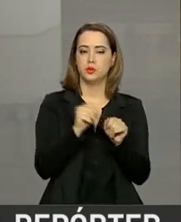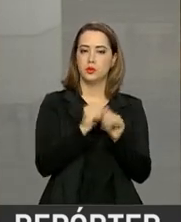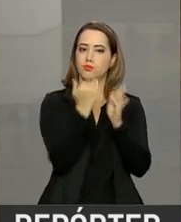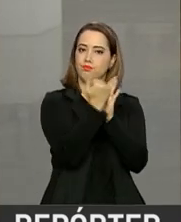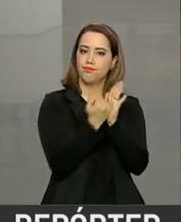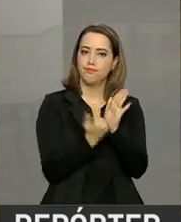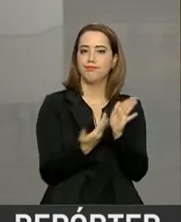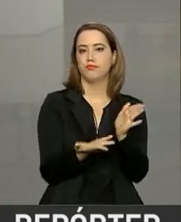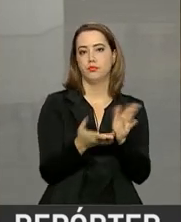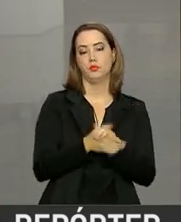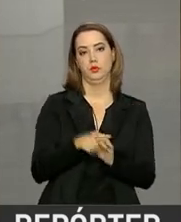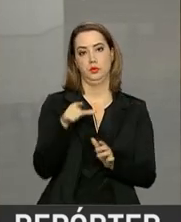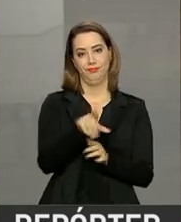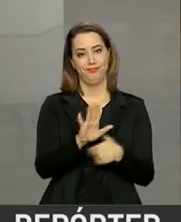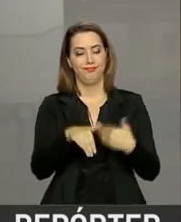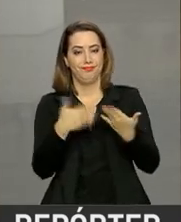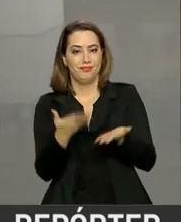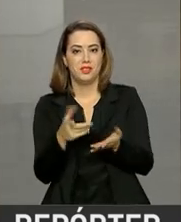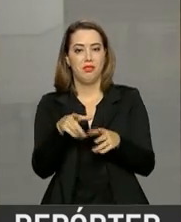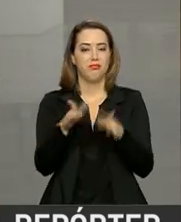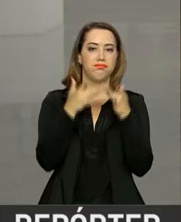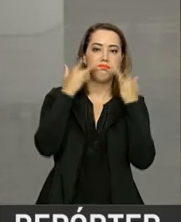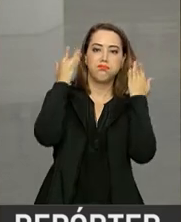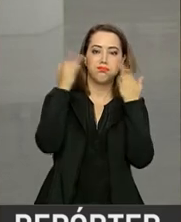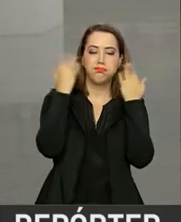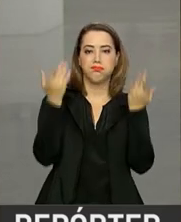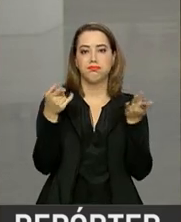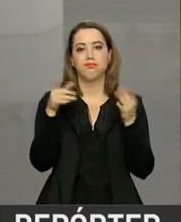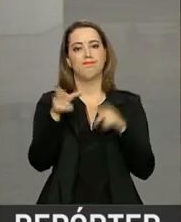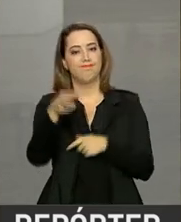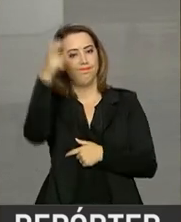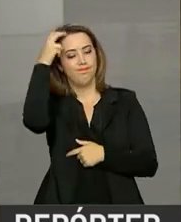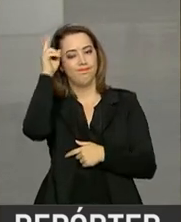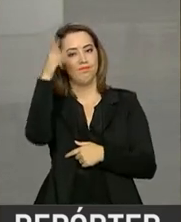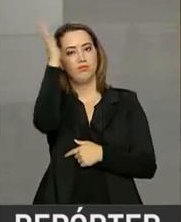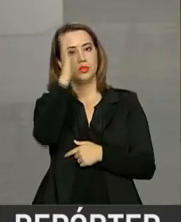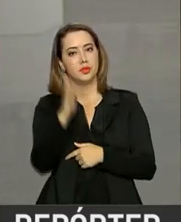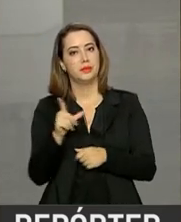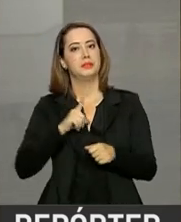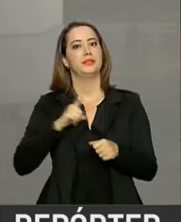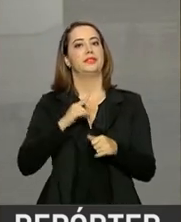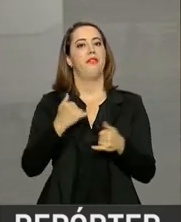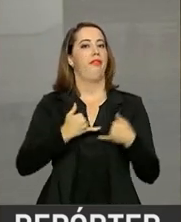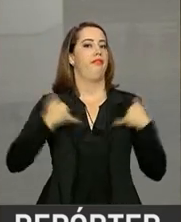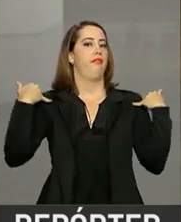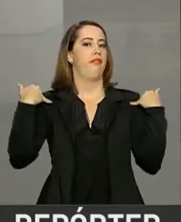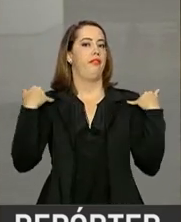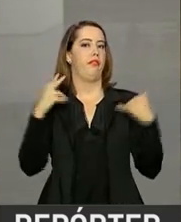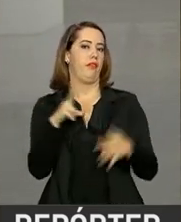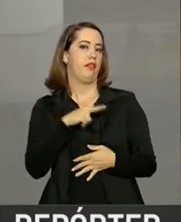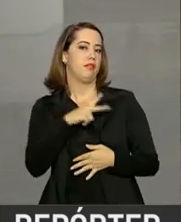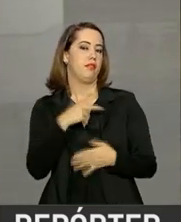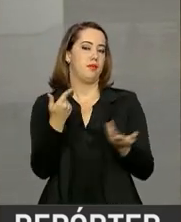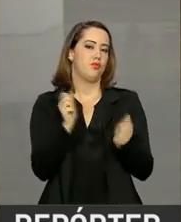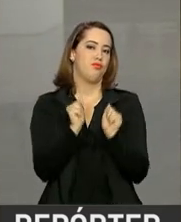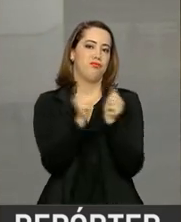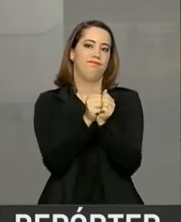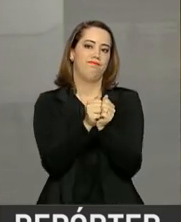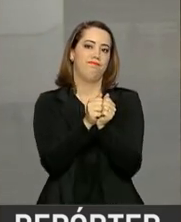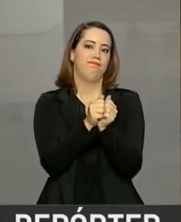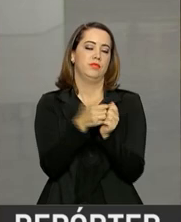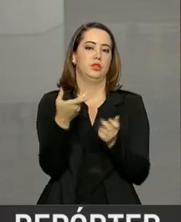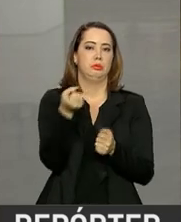ao invés do grupo promover a arte e a cultura no Brasil realizou festas particulares com artistas